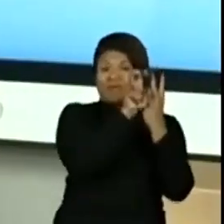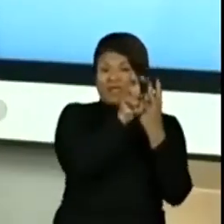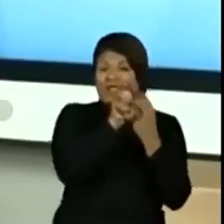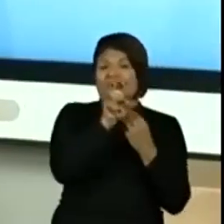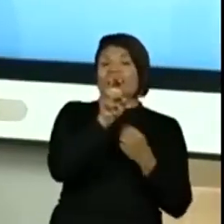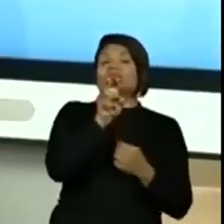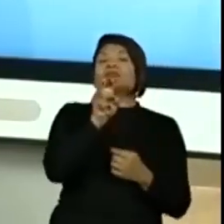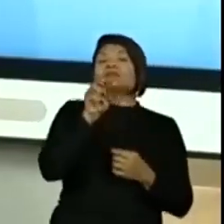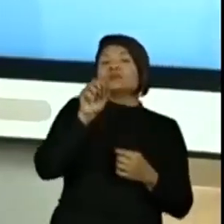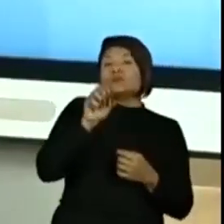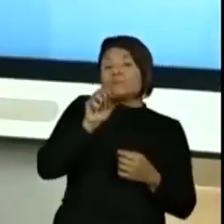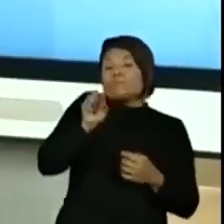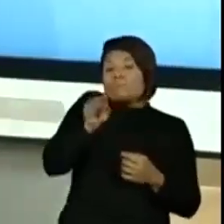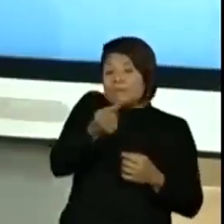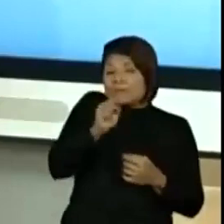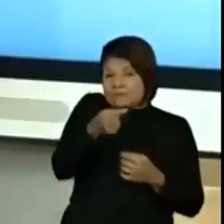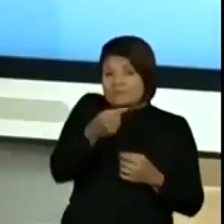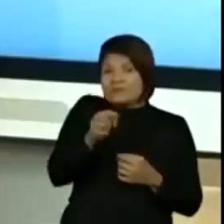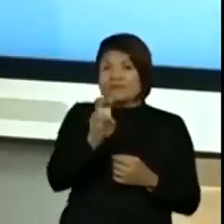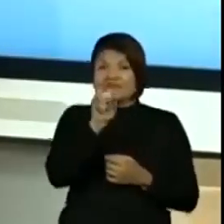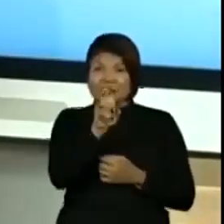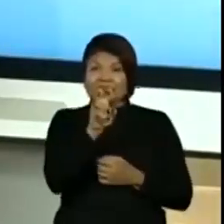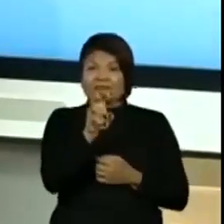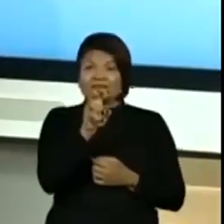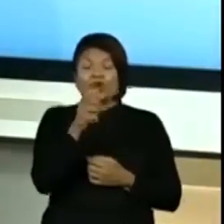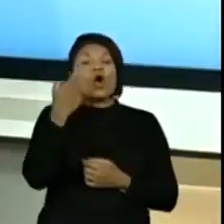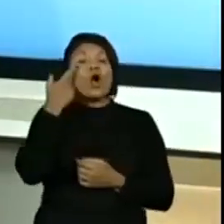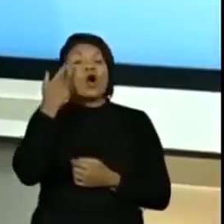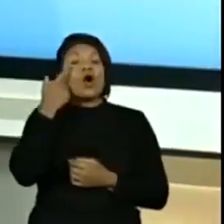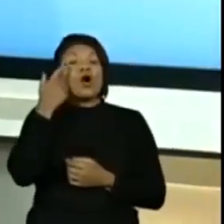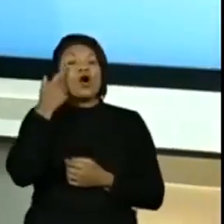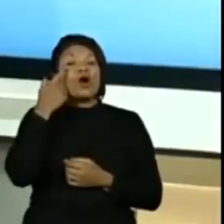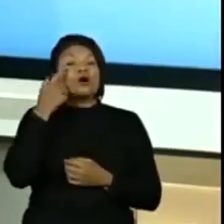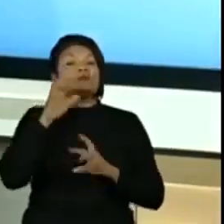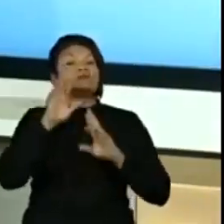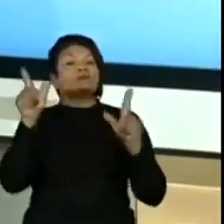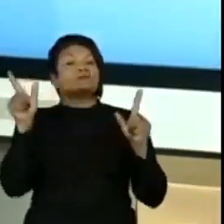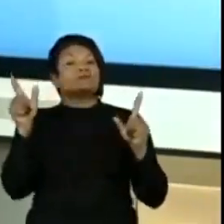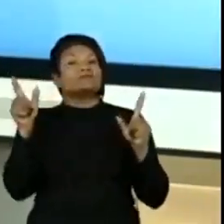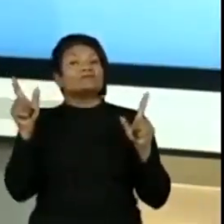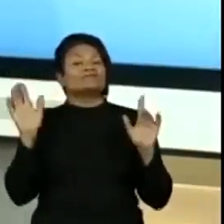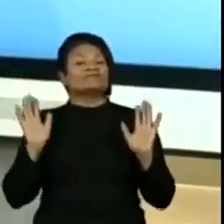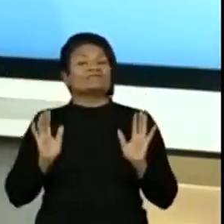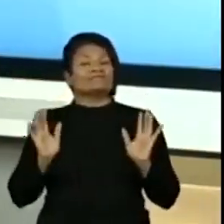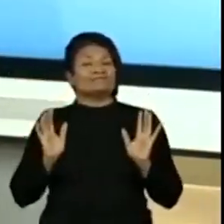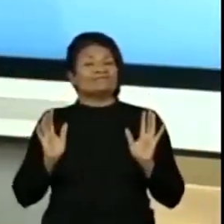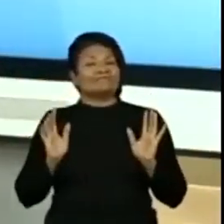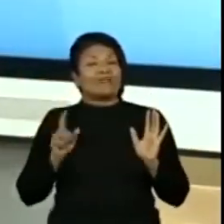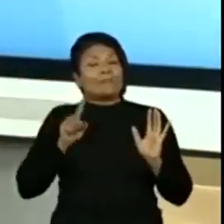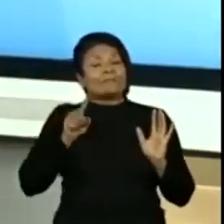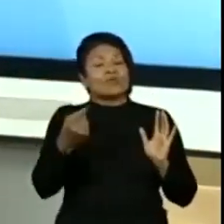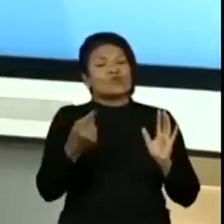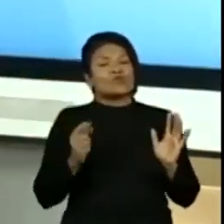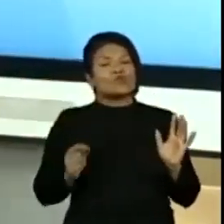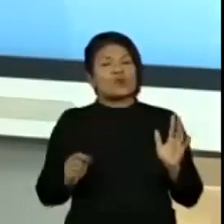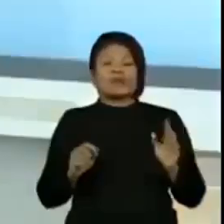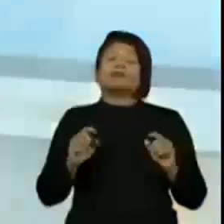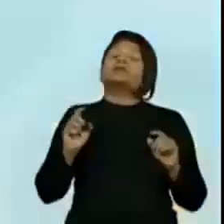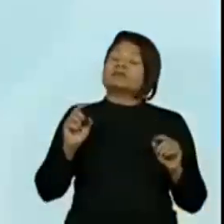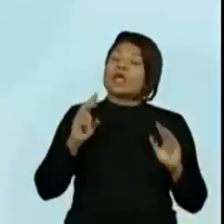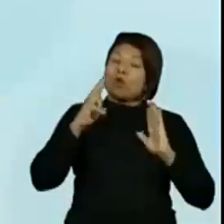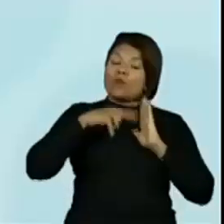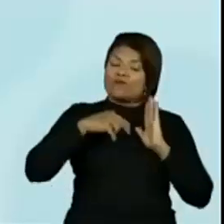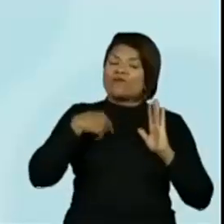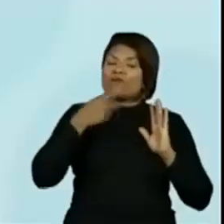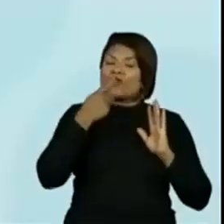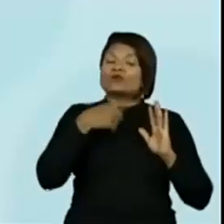na classe dos milhares, reparem, eu também lerei 5. Só